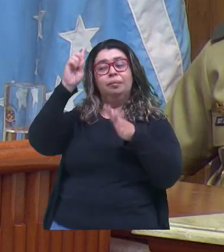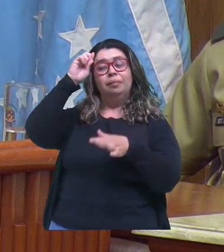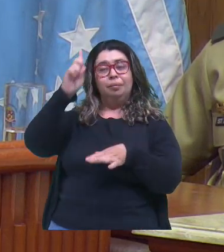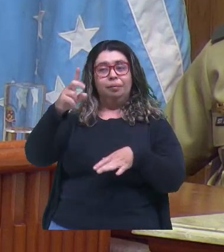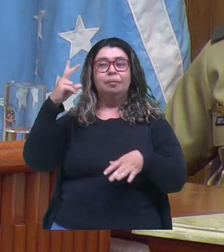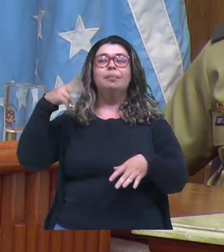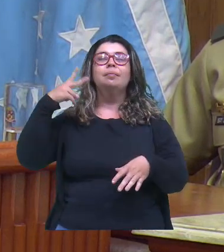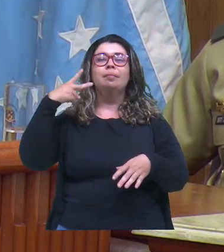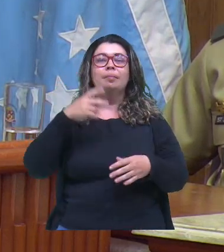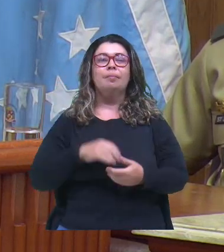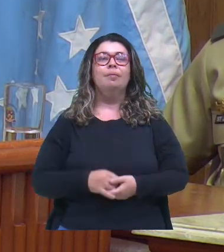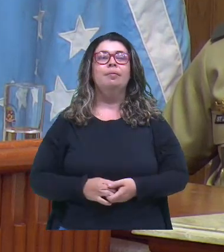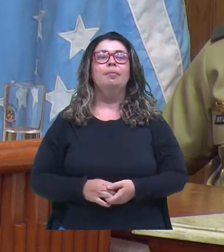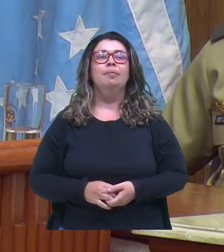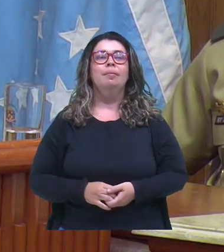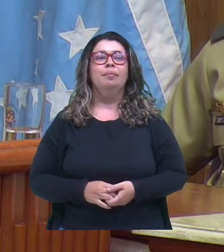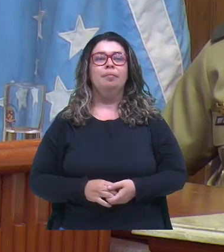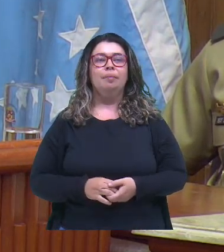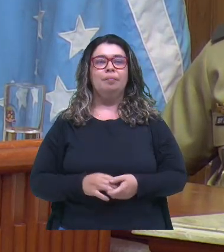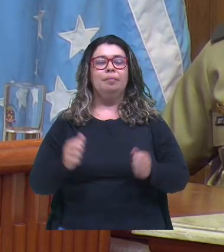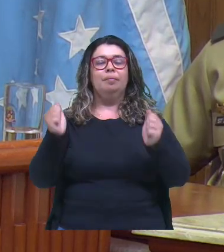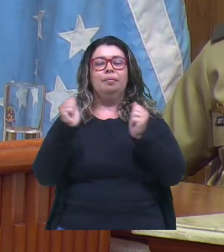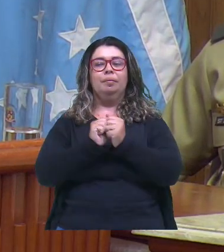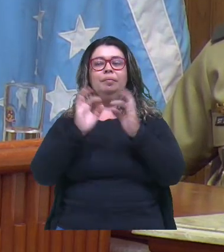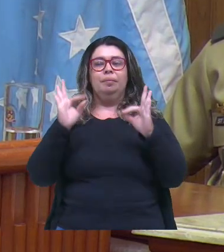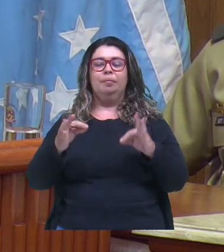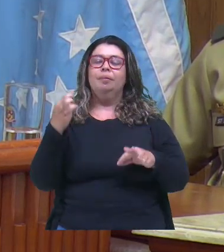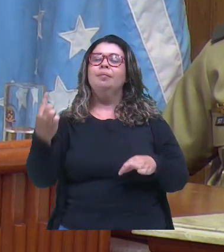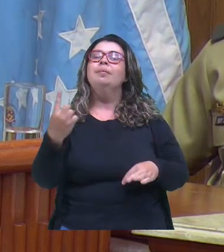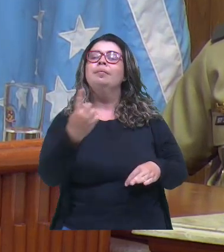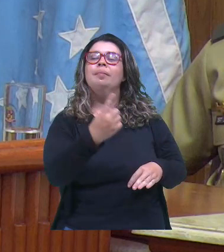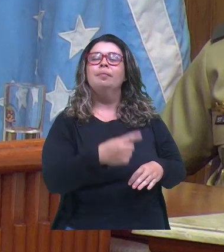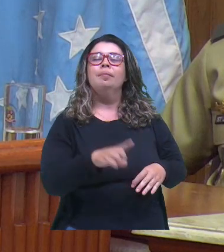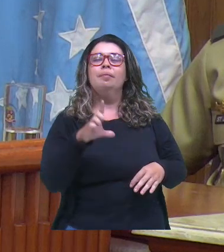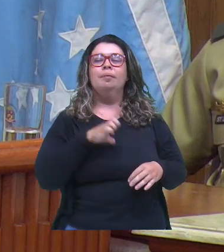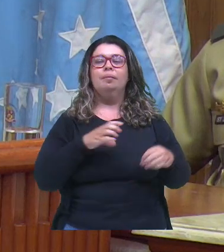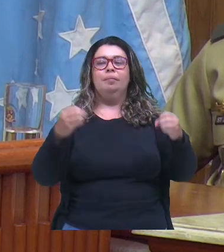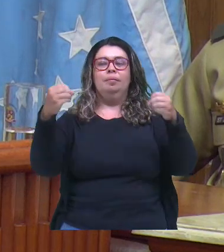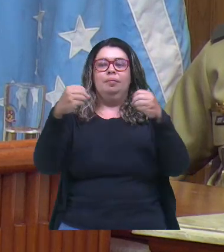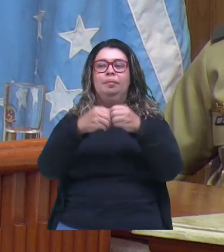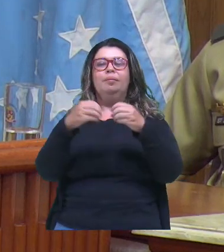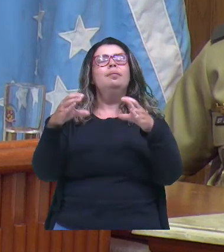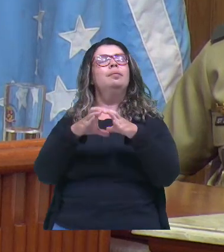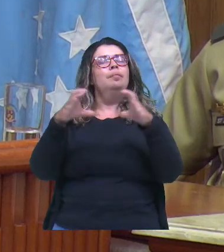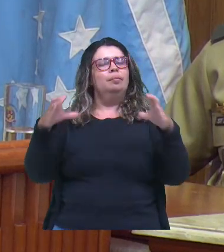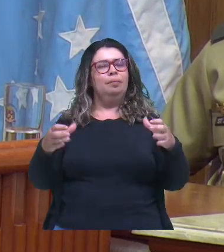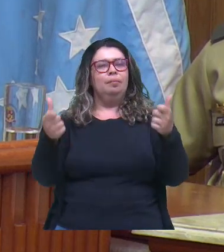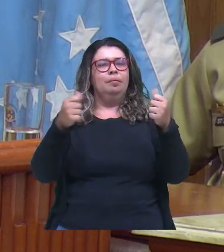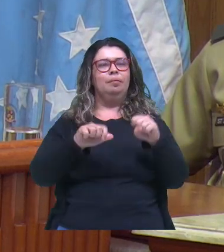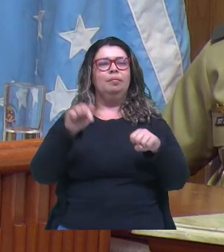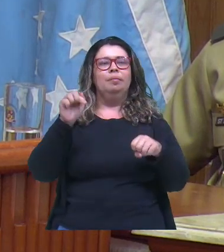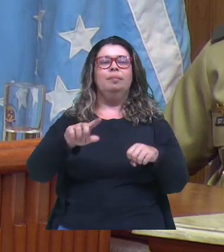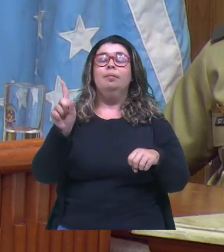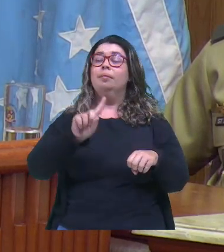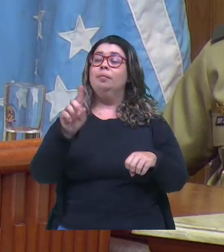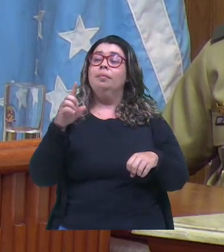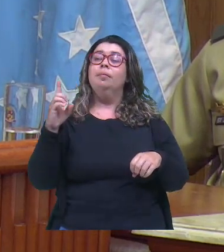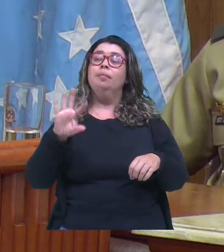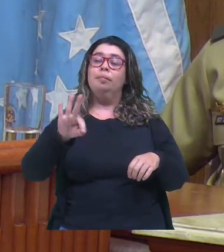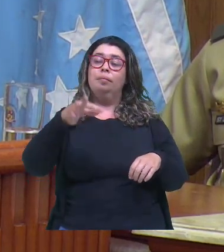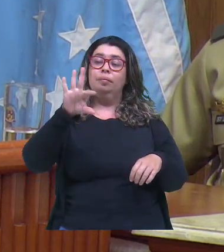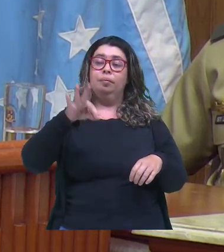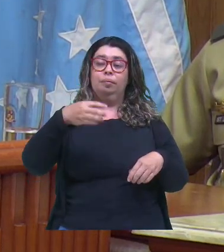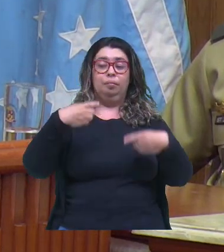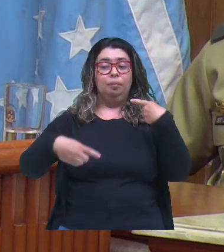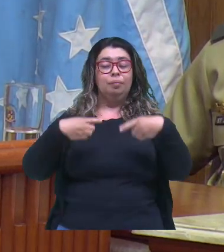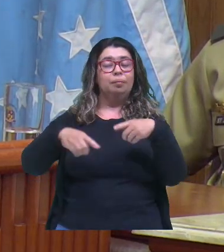passou pelo crivo da mesa, então, com certeza, cada um tem um mérito enorme de estar aqui hoje. Não foi uma escolha política,